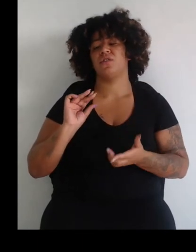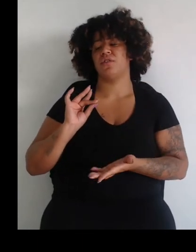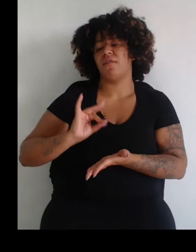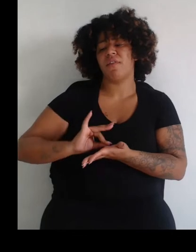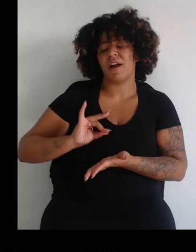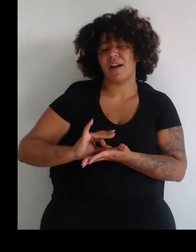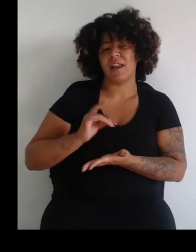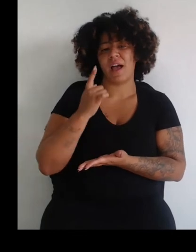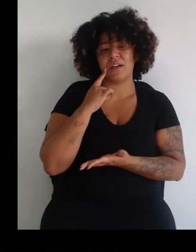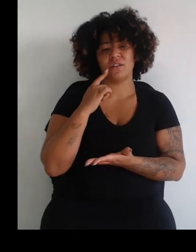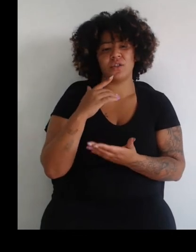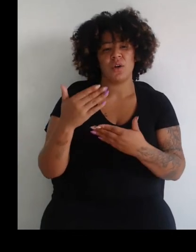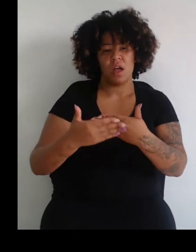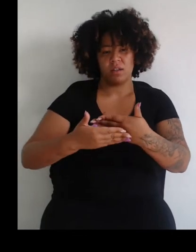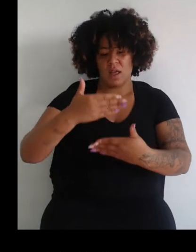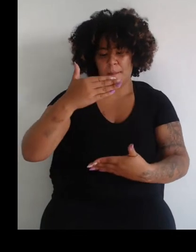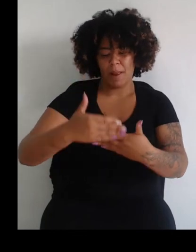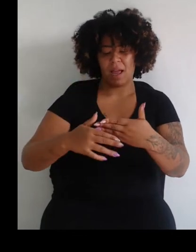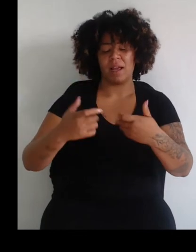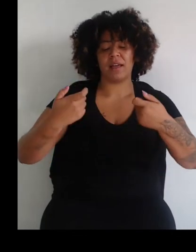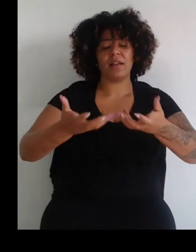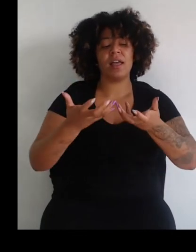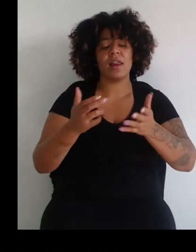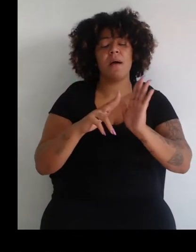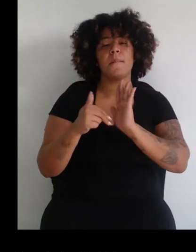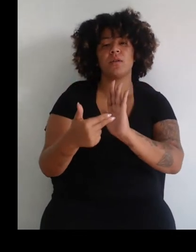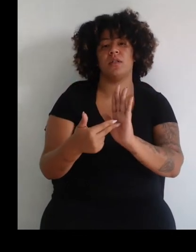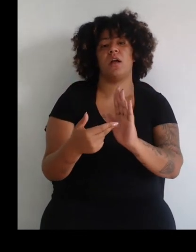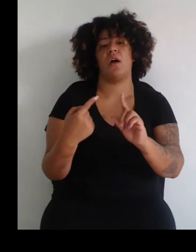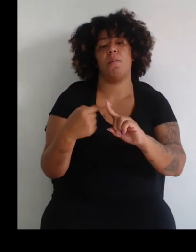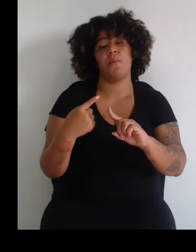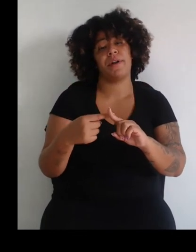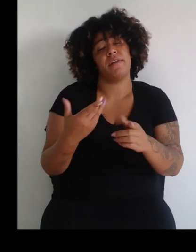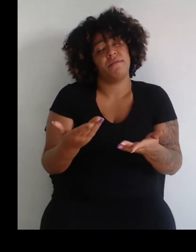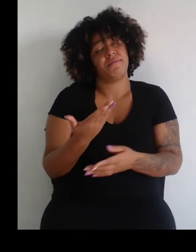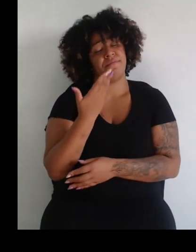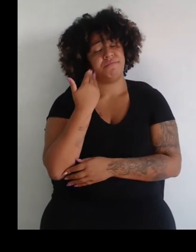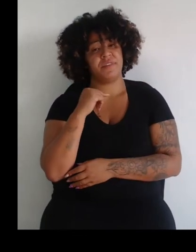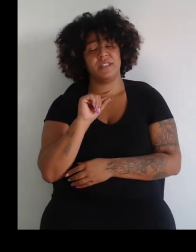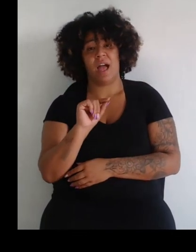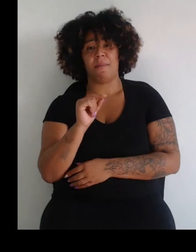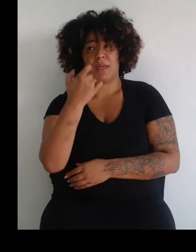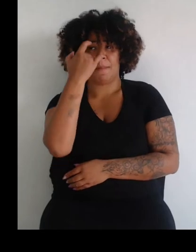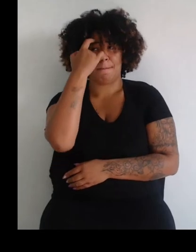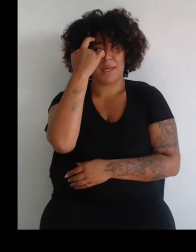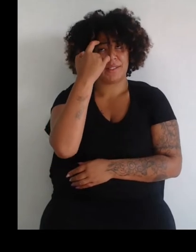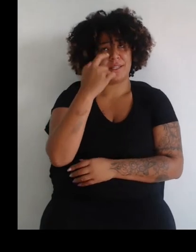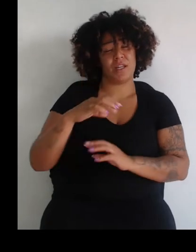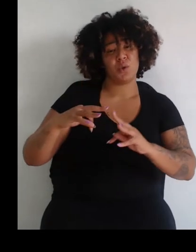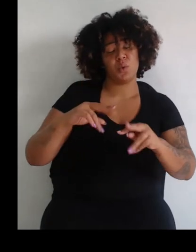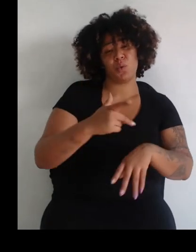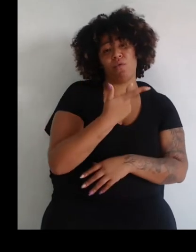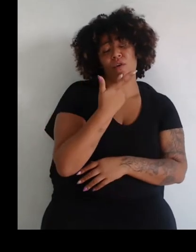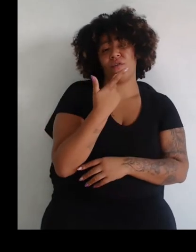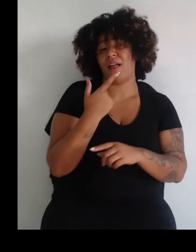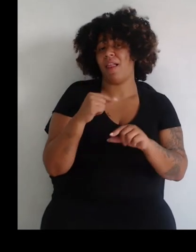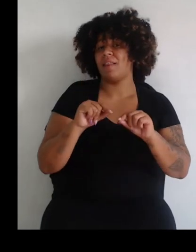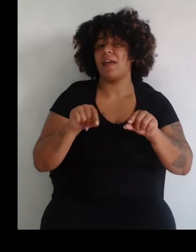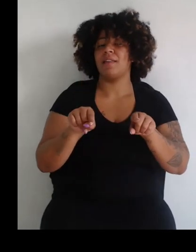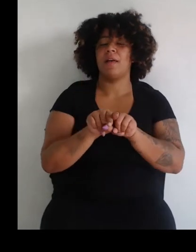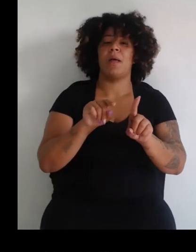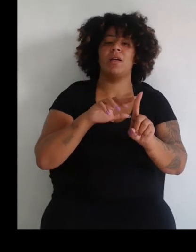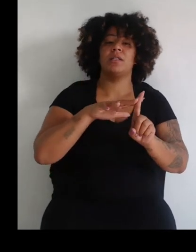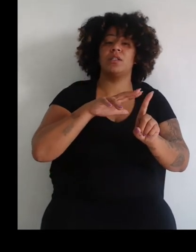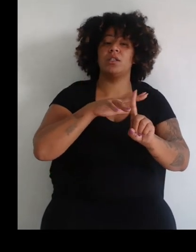40 estava revelando eu acho que sem surpresa pensando no que foi falado hoje tem a ver com a Sexualidade de bacon